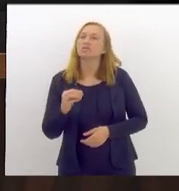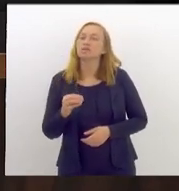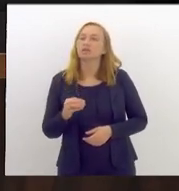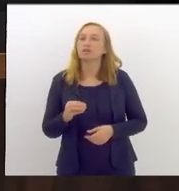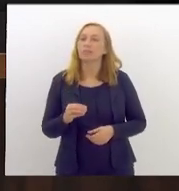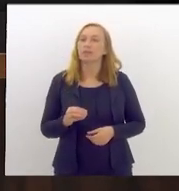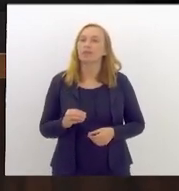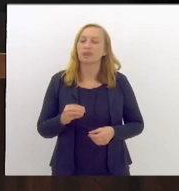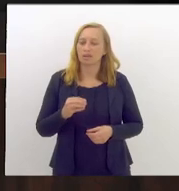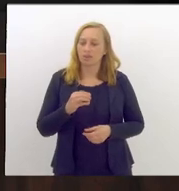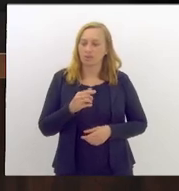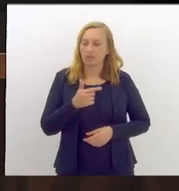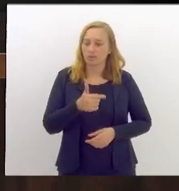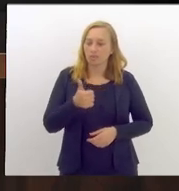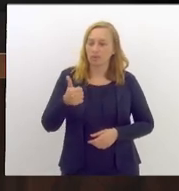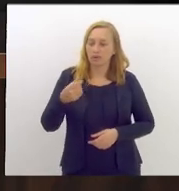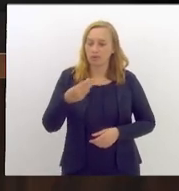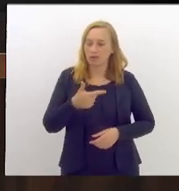68322